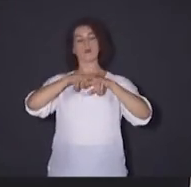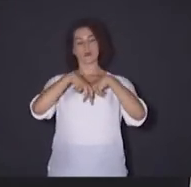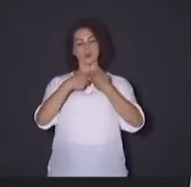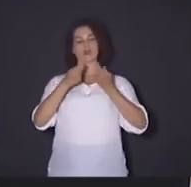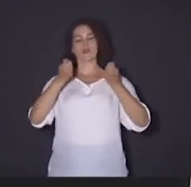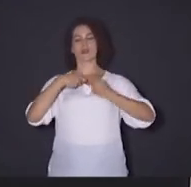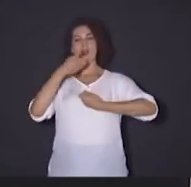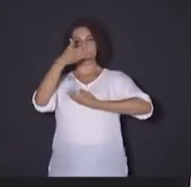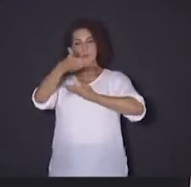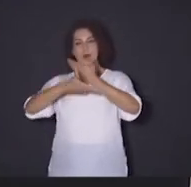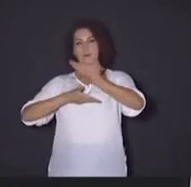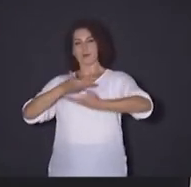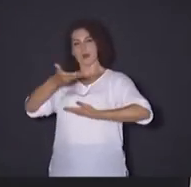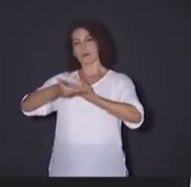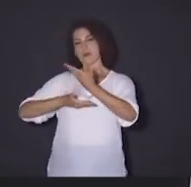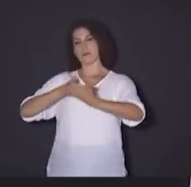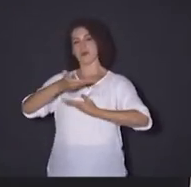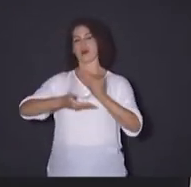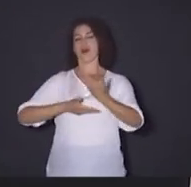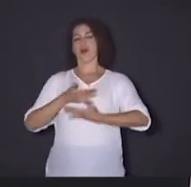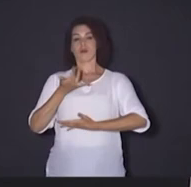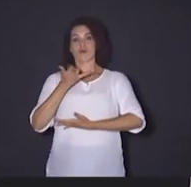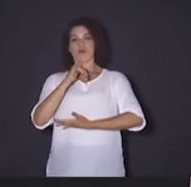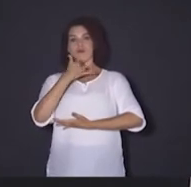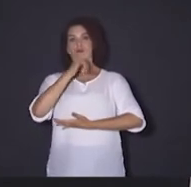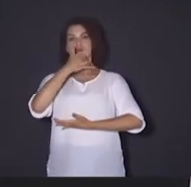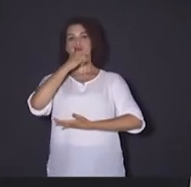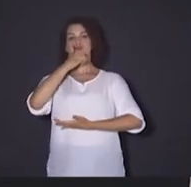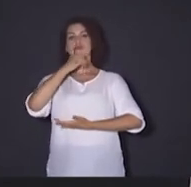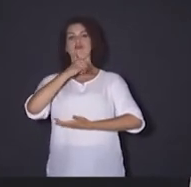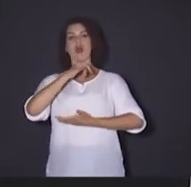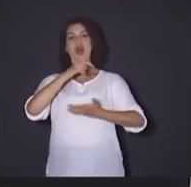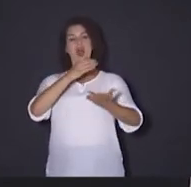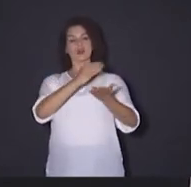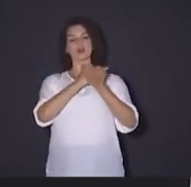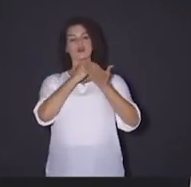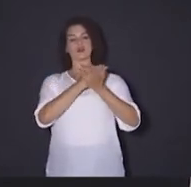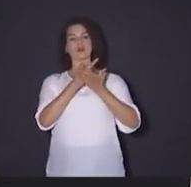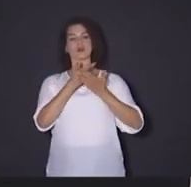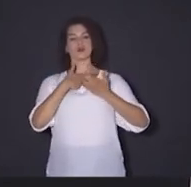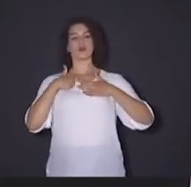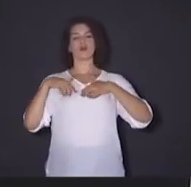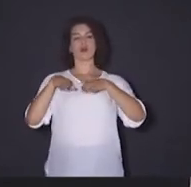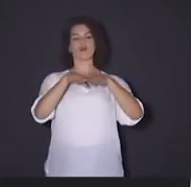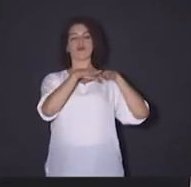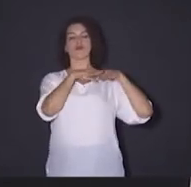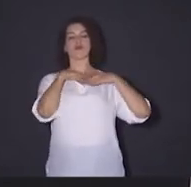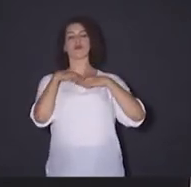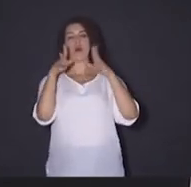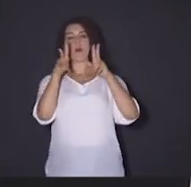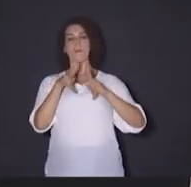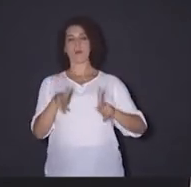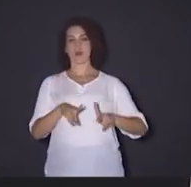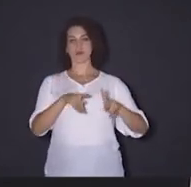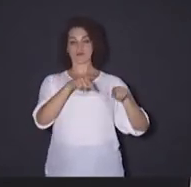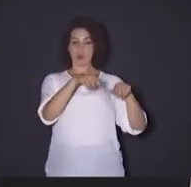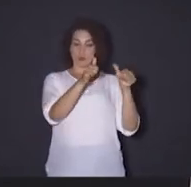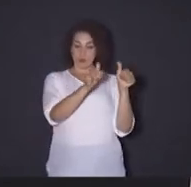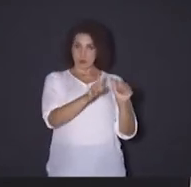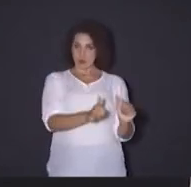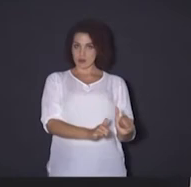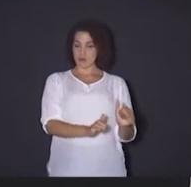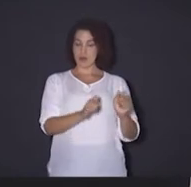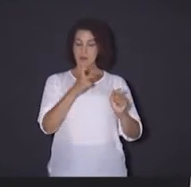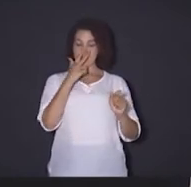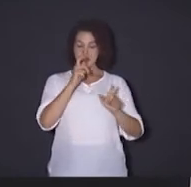energético tão grande que pode te ajudar a equilibrar o candomblé ele faz você despertar para